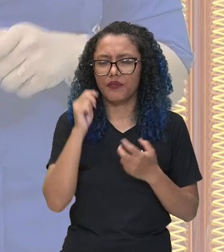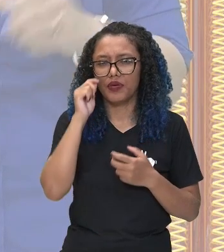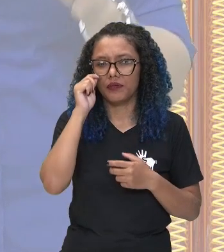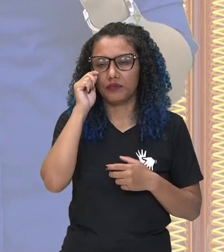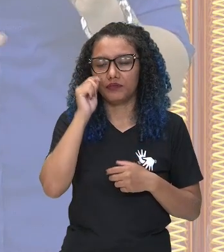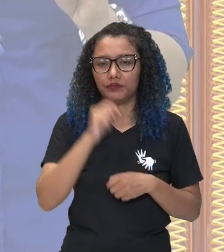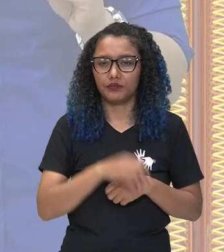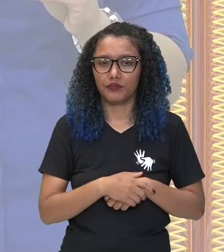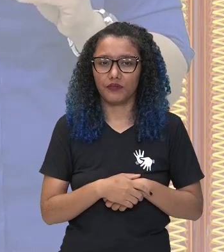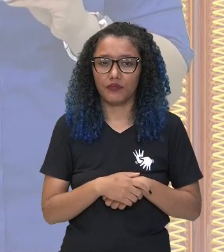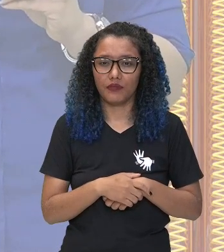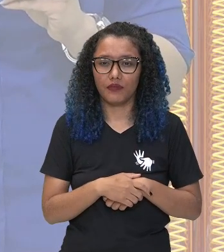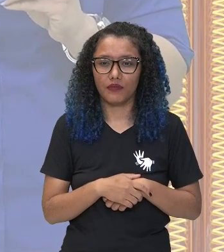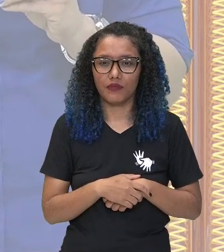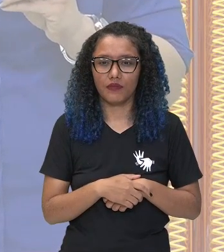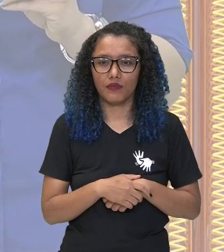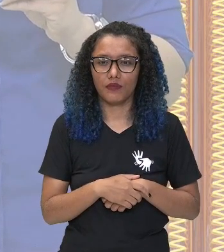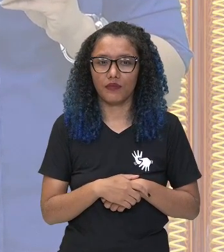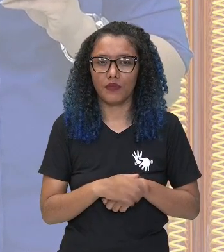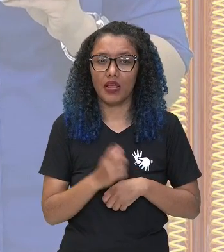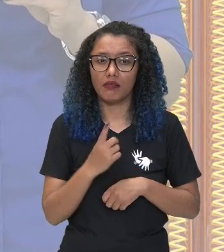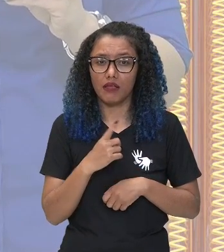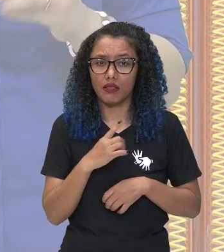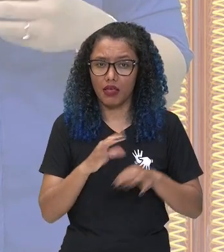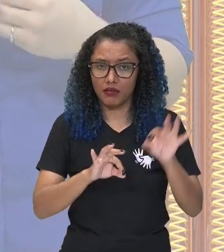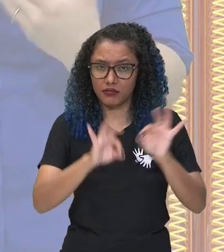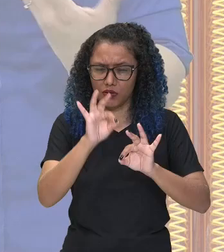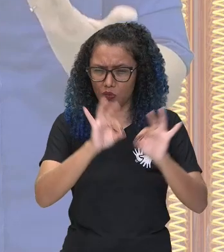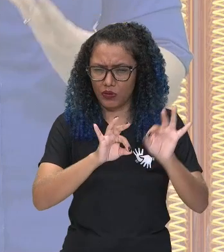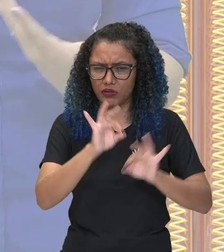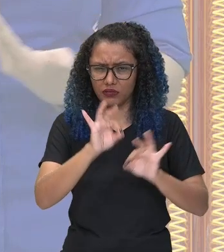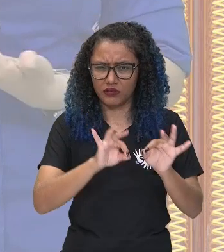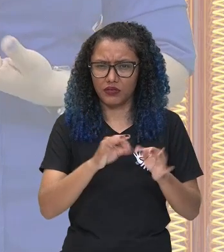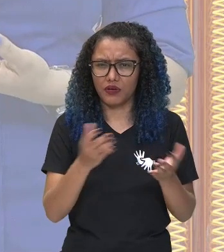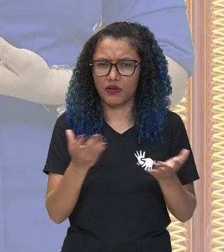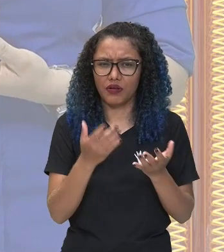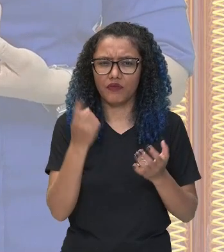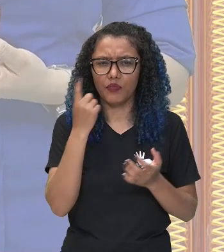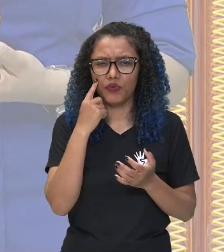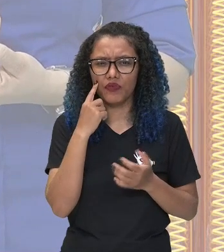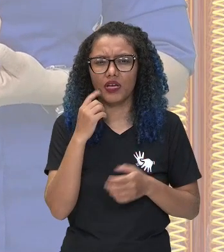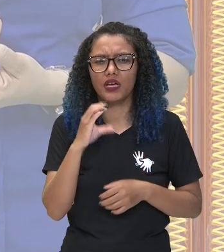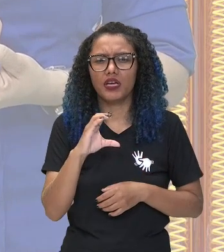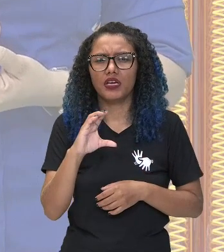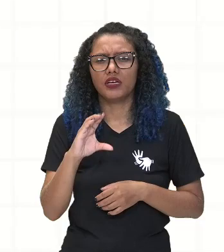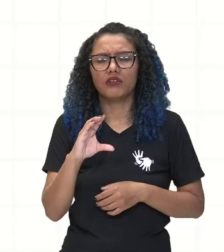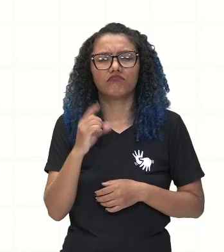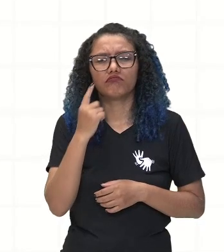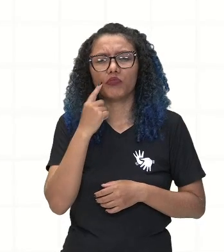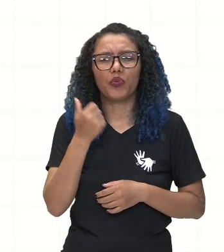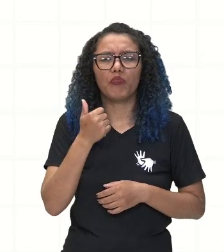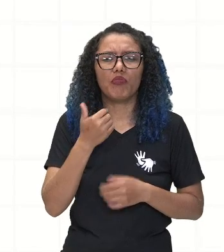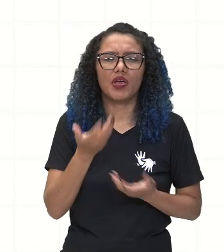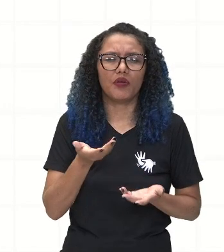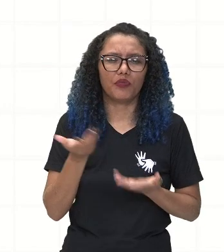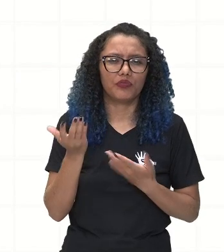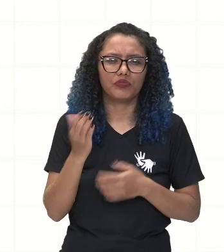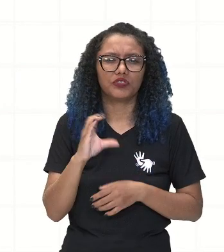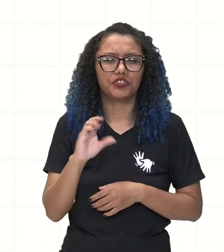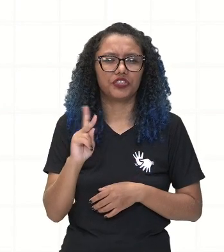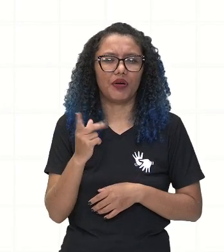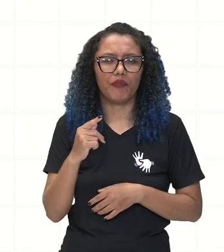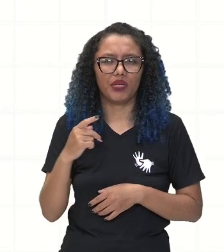nós temos a organização dessa sociedade e vamos ver quem eram os chapetones de fato. Os